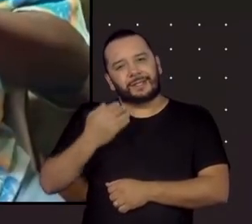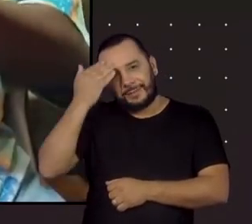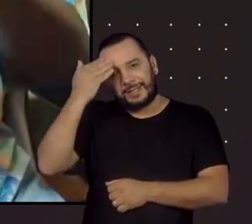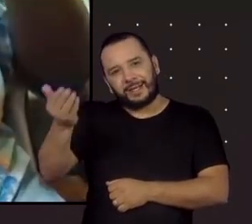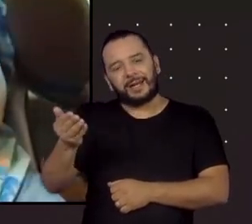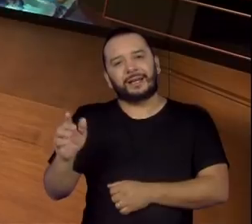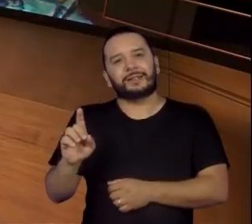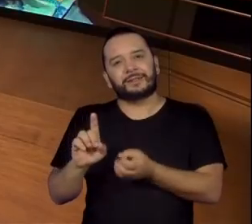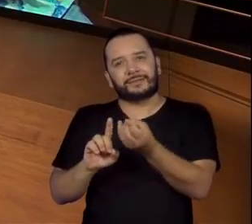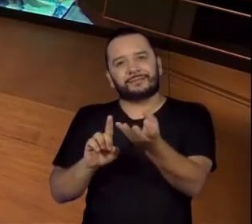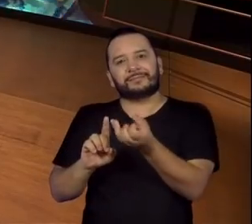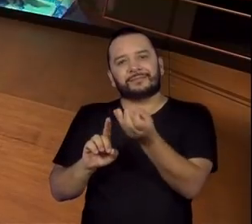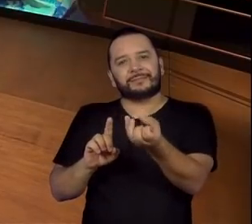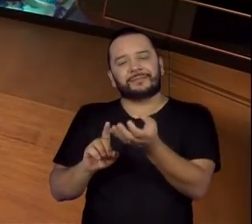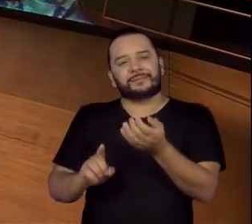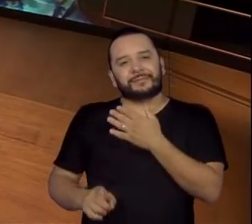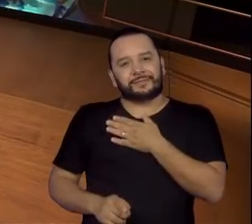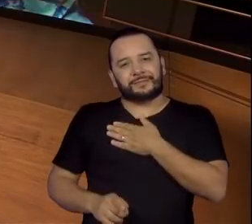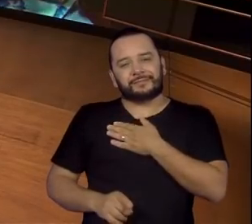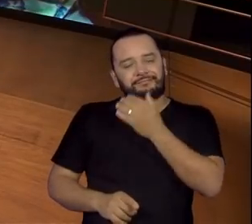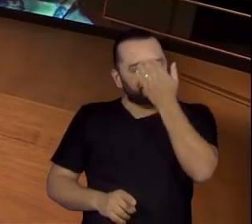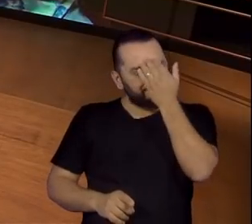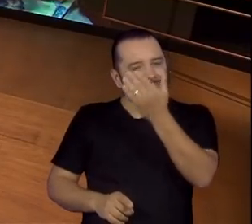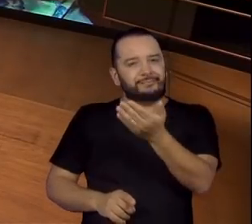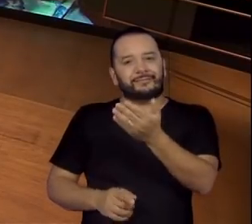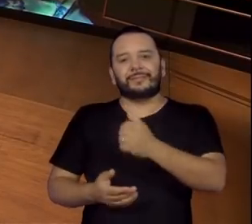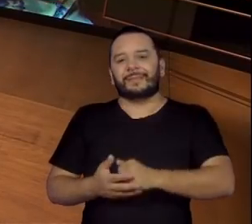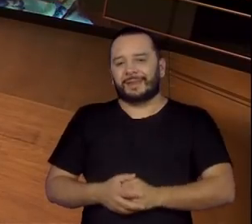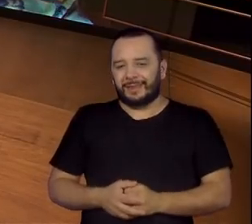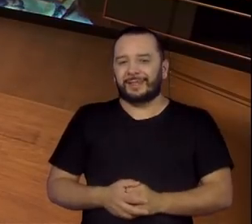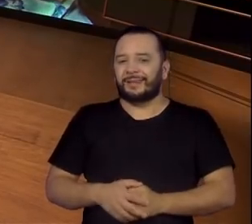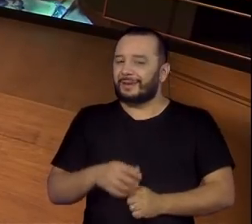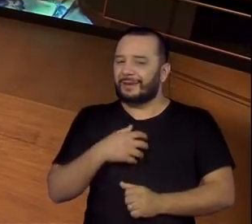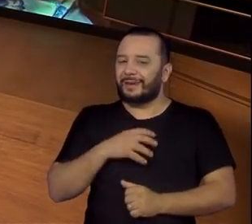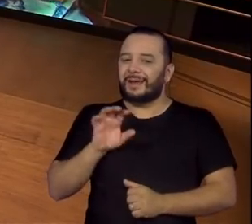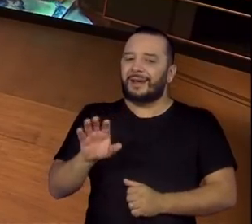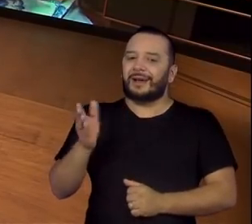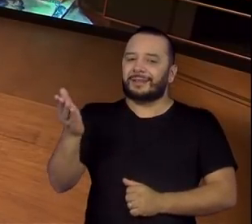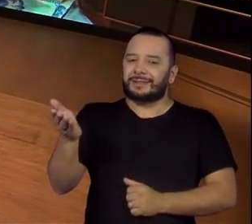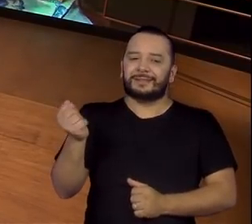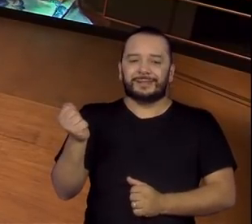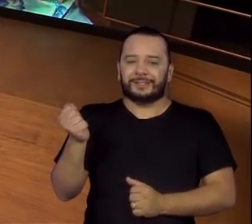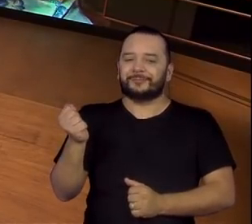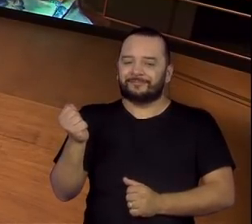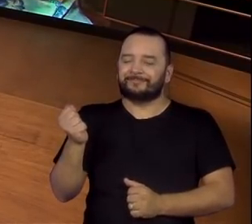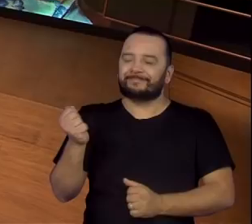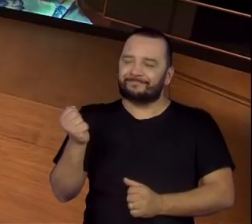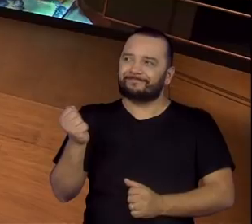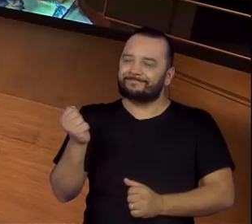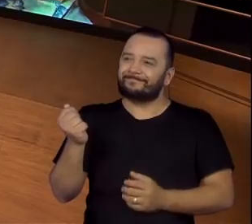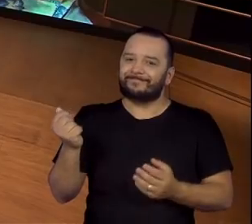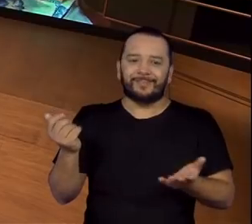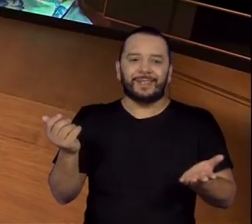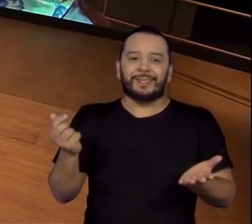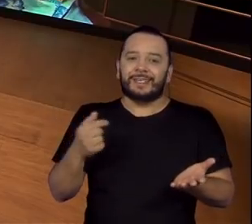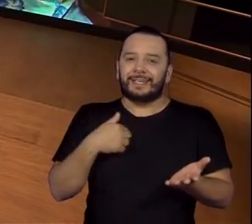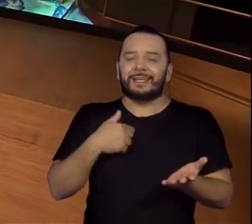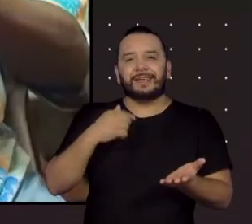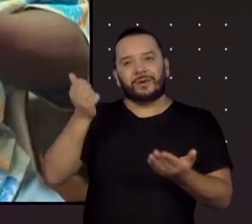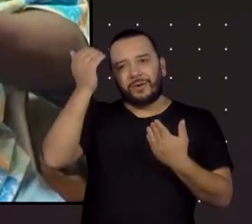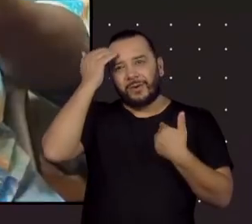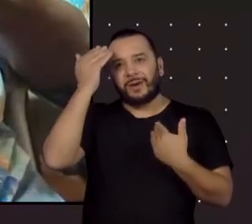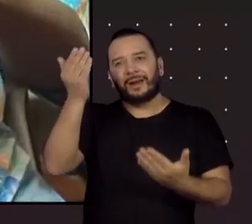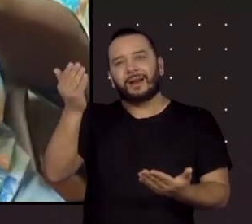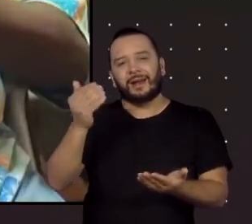Antônio Adolfo, Puxinvite. É assim que as coisas funcionam, entendeu? Eu sou muito grato a